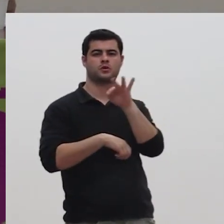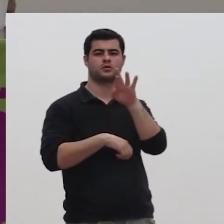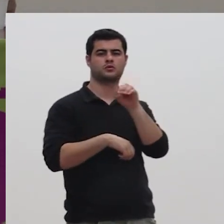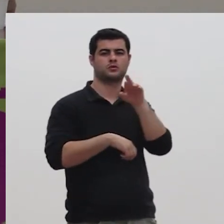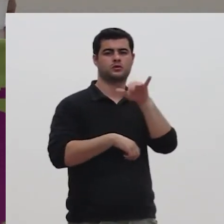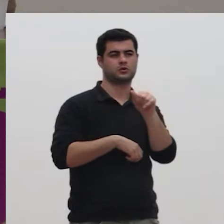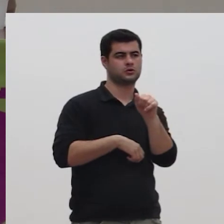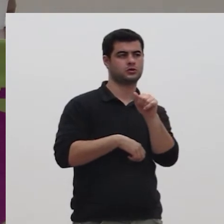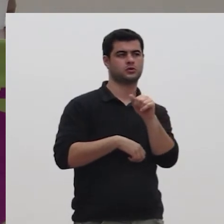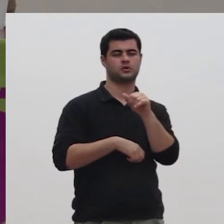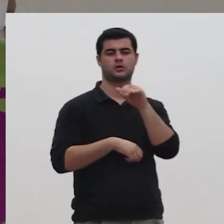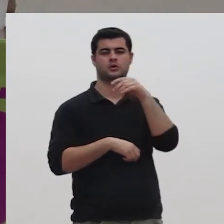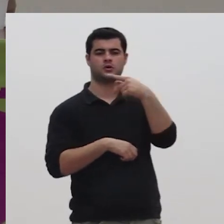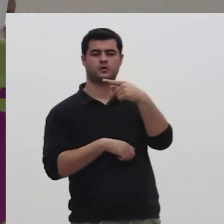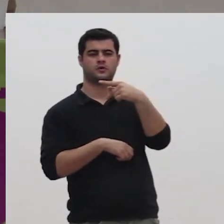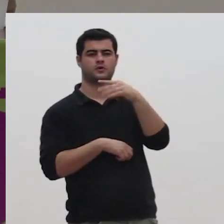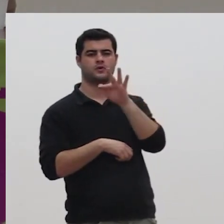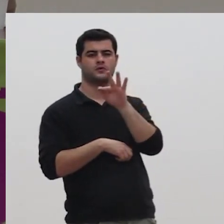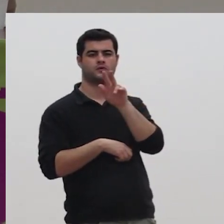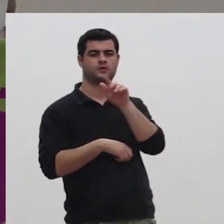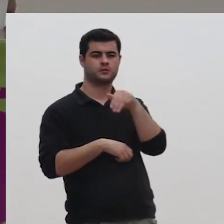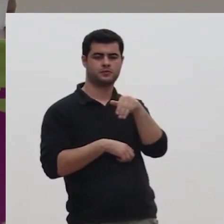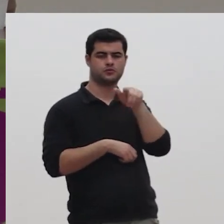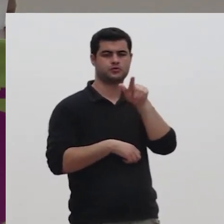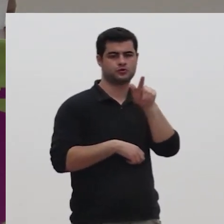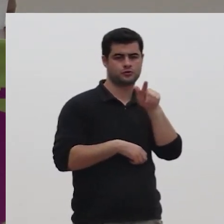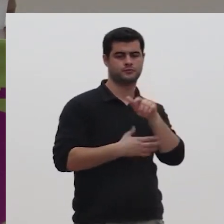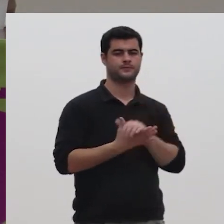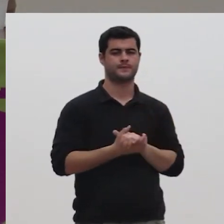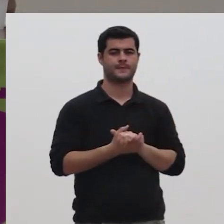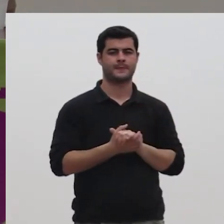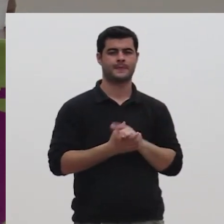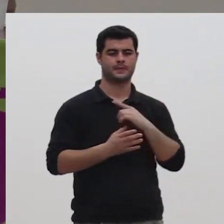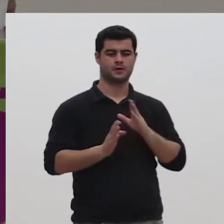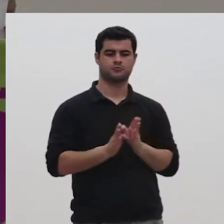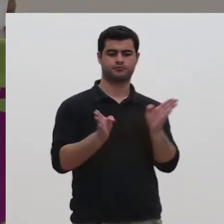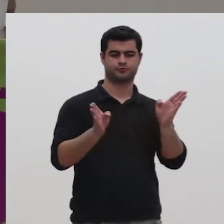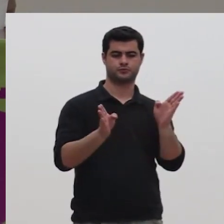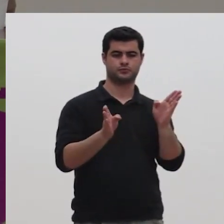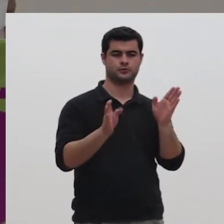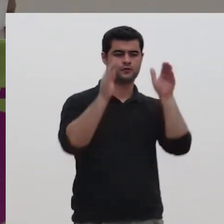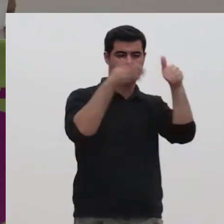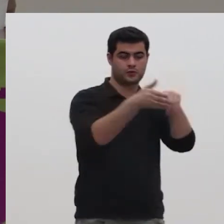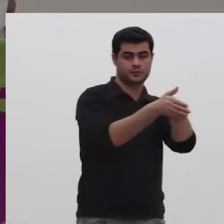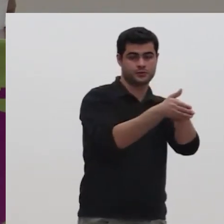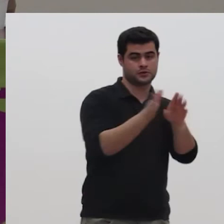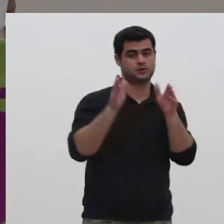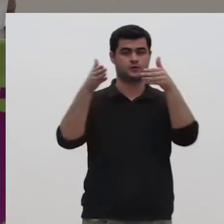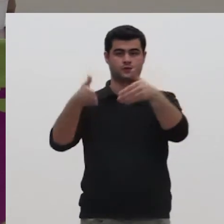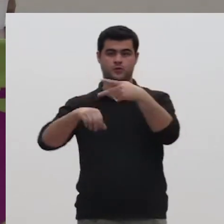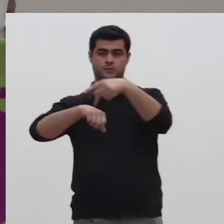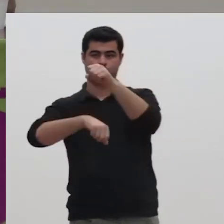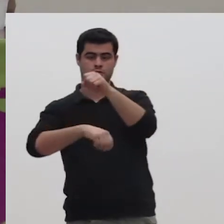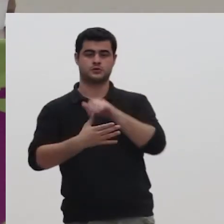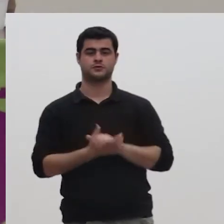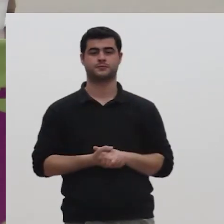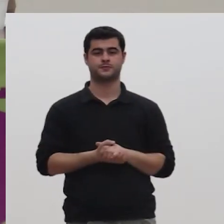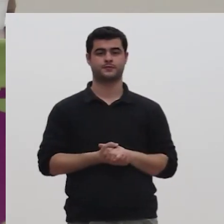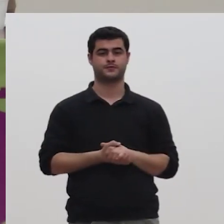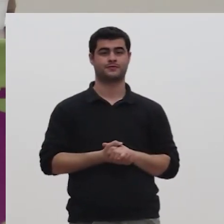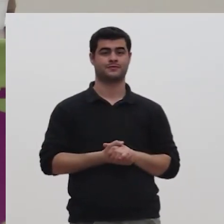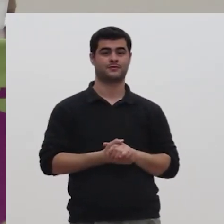na UFMG e na URGS, em 2 Pró-Reitorias, Pró-Reitoria de Pesquisa, Pró-Reitoria de Pós-Graduação, que articulam-se, evidentemente, na